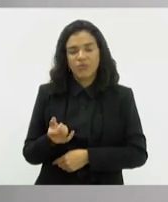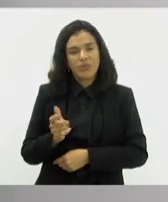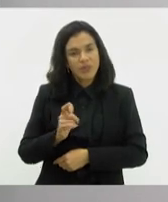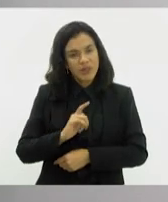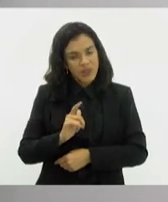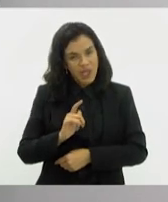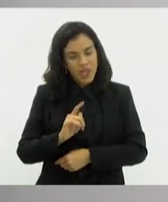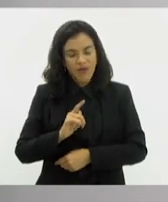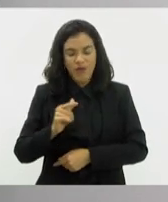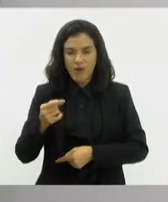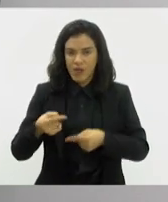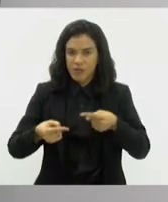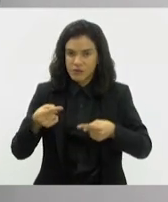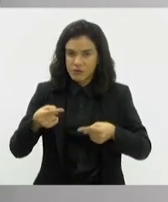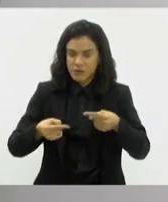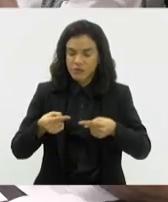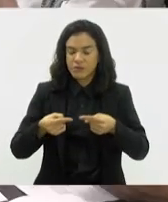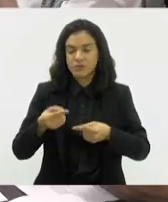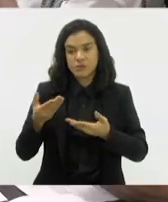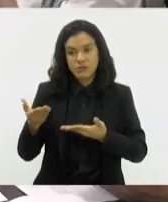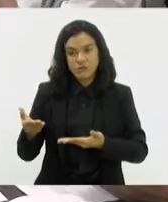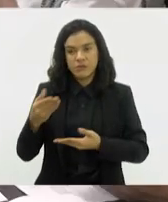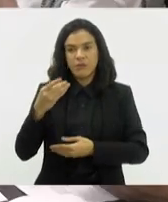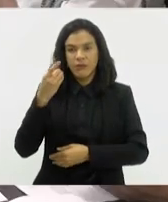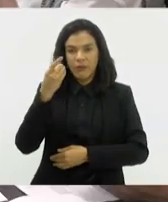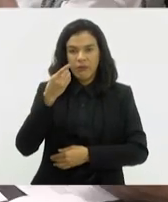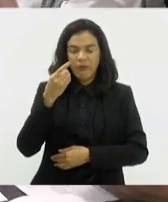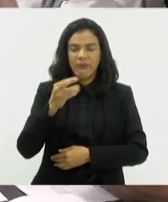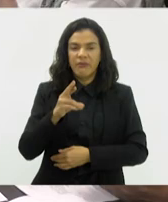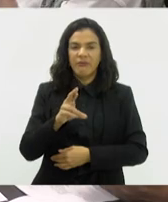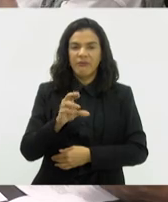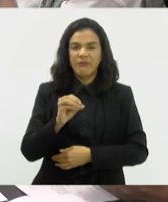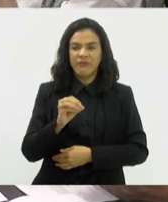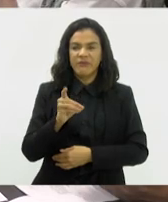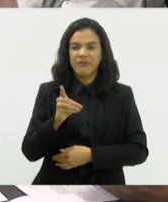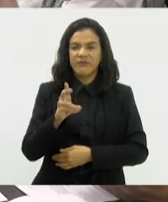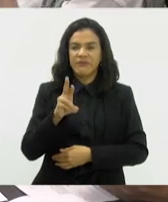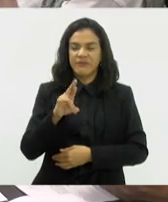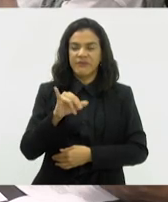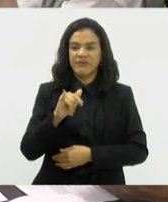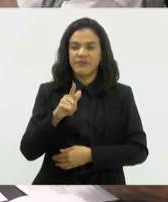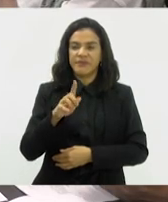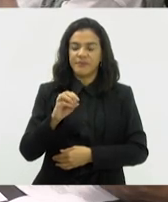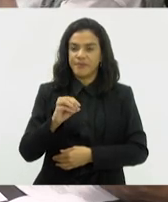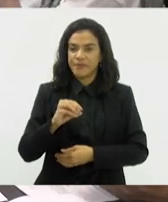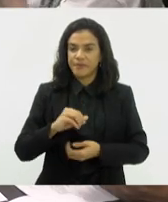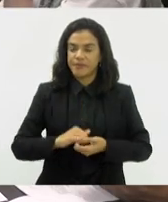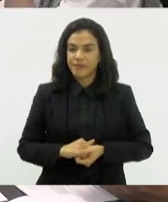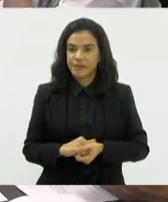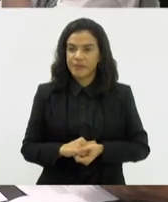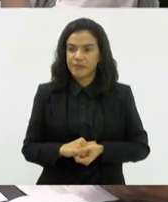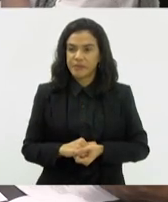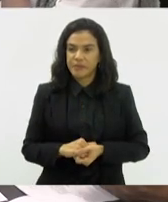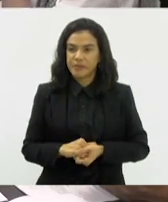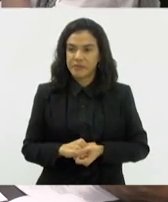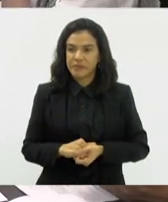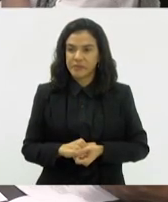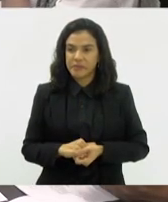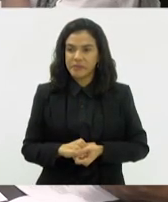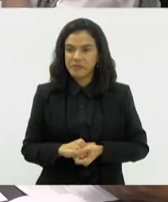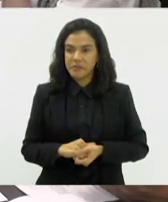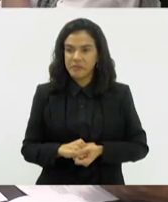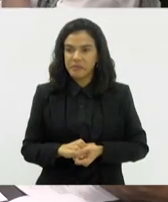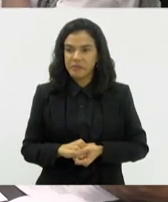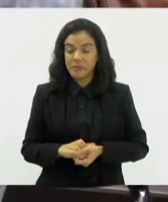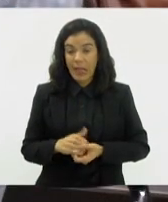foi exatamente o deputado Amorim, presidente. Exatamente. Então, eu vou concluir, presidente, só destacando o seguinte.